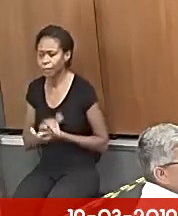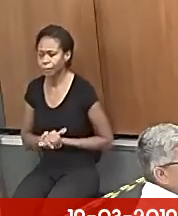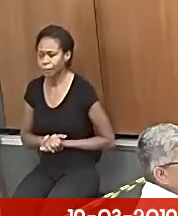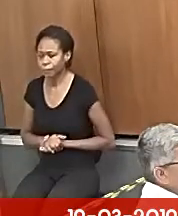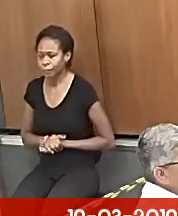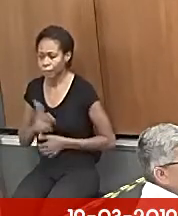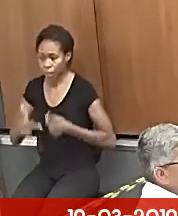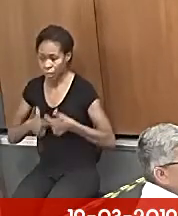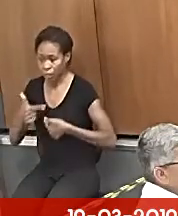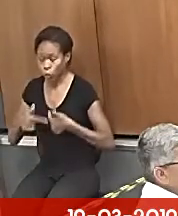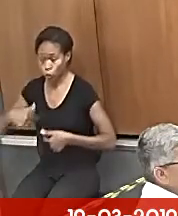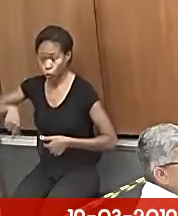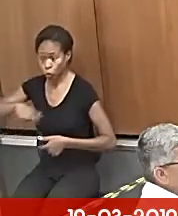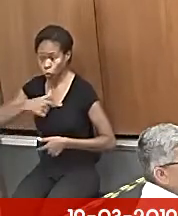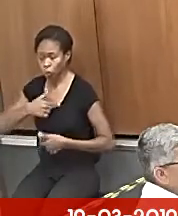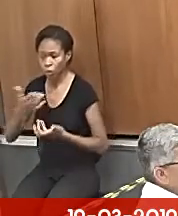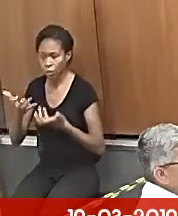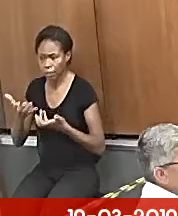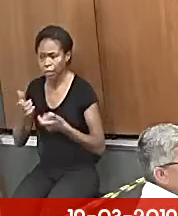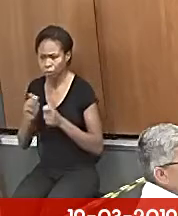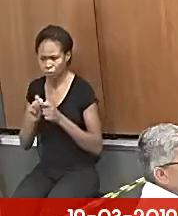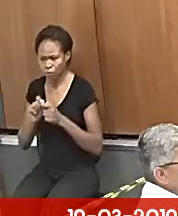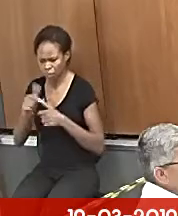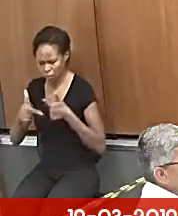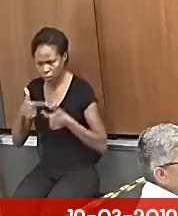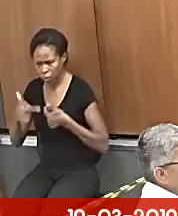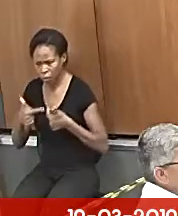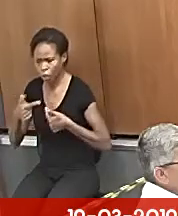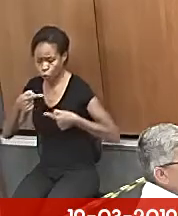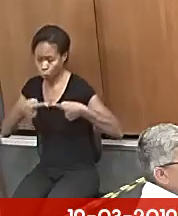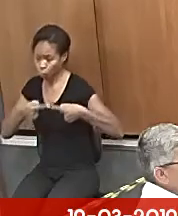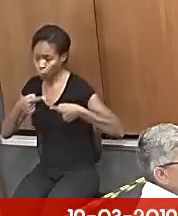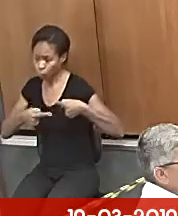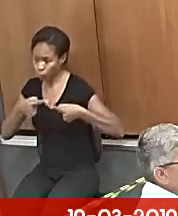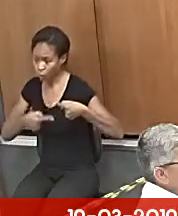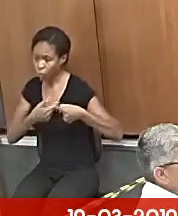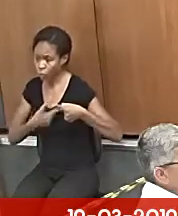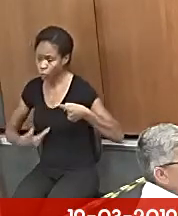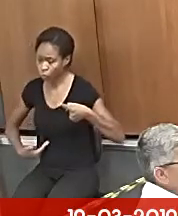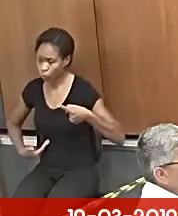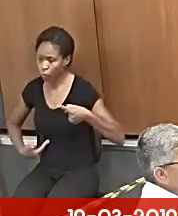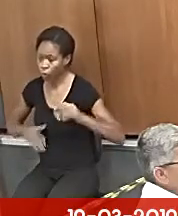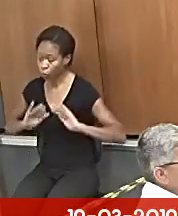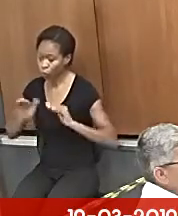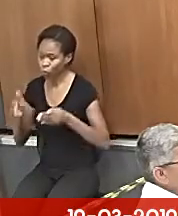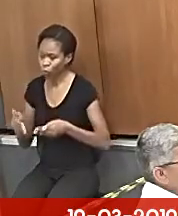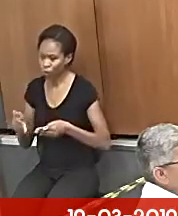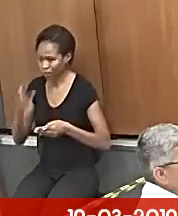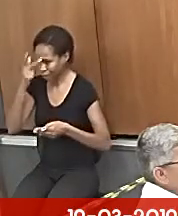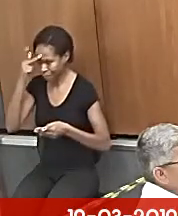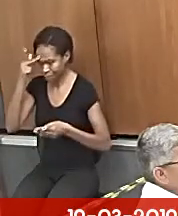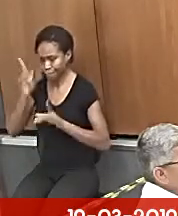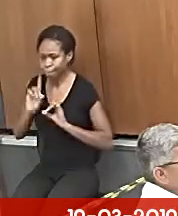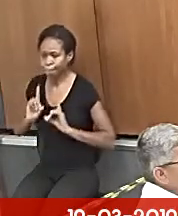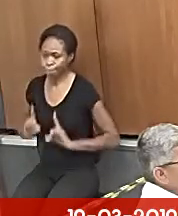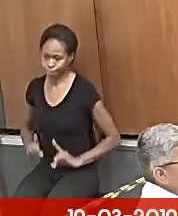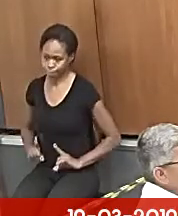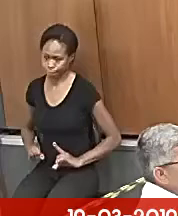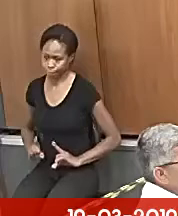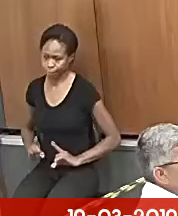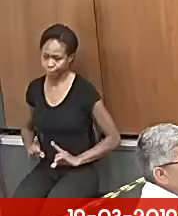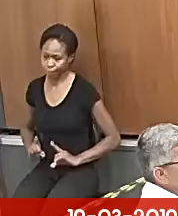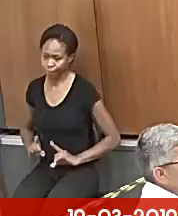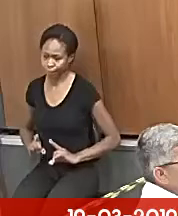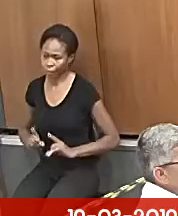aqui em termos de políticas públicas voltada para a defesa da pessoa com deficiência a os bónus